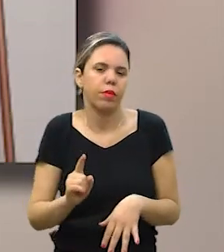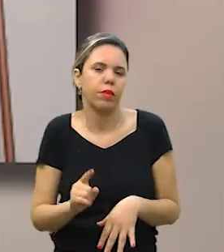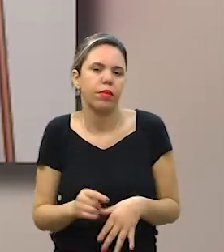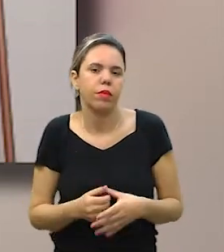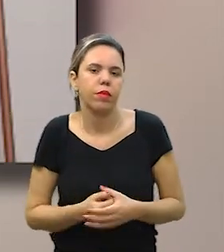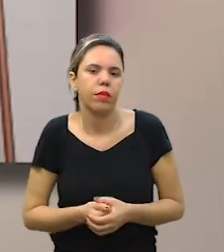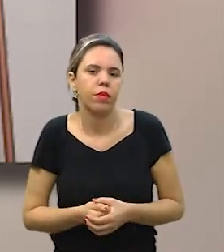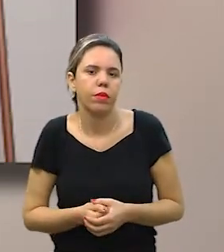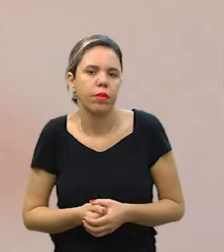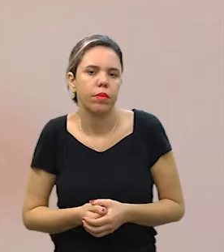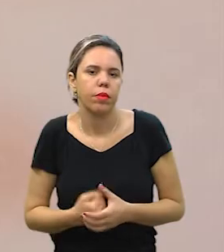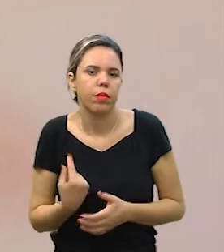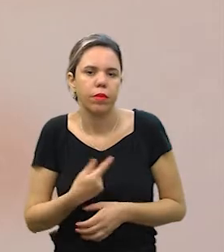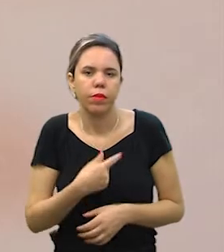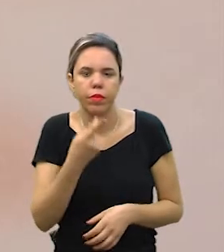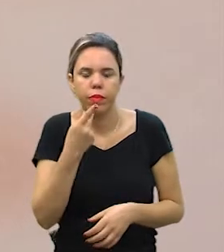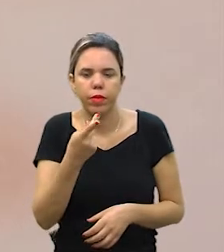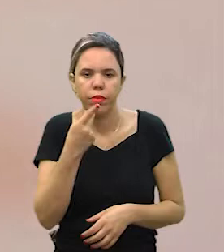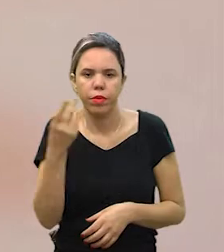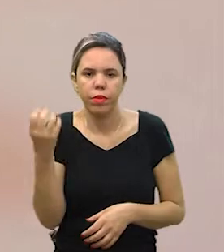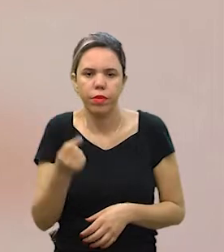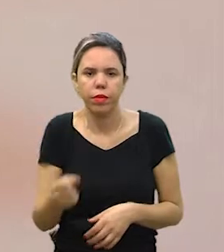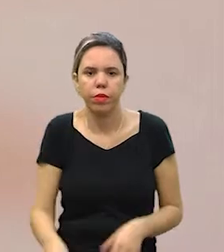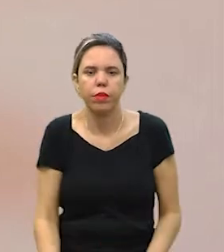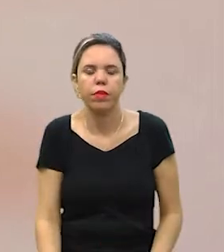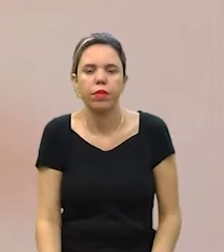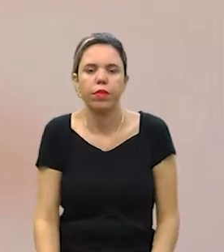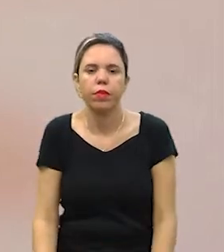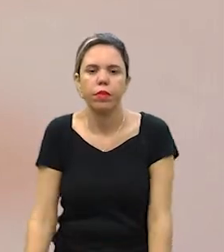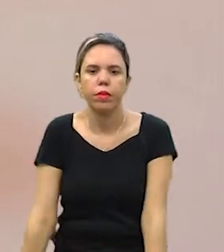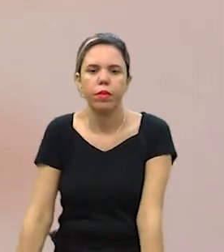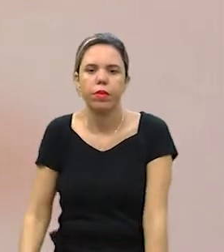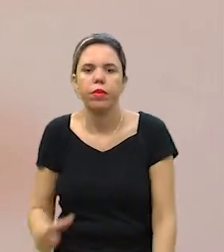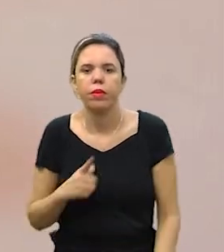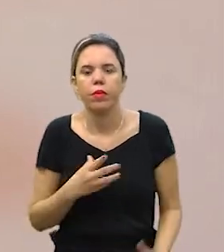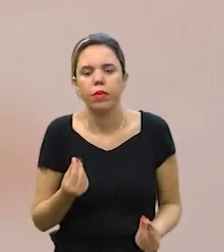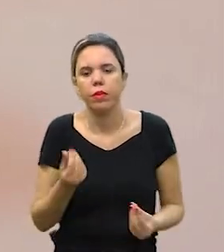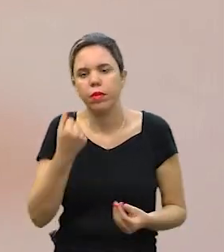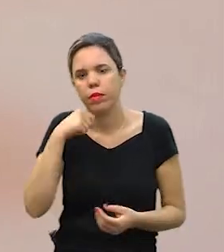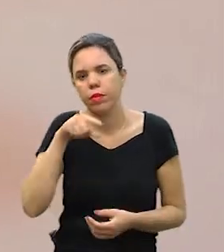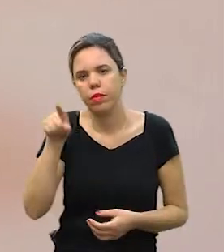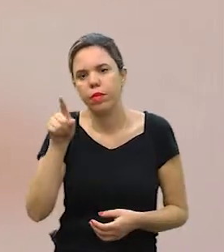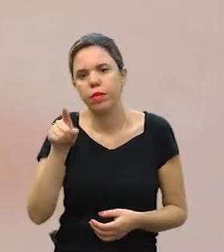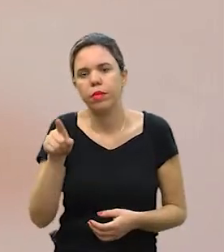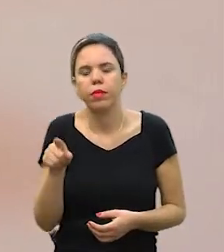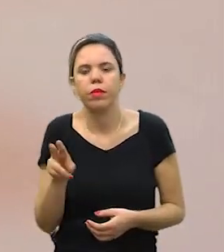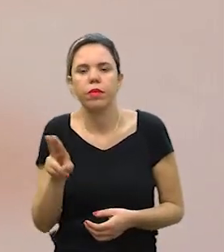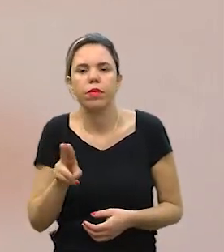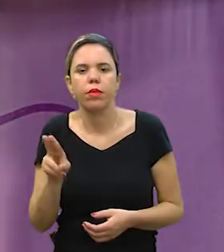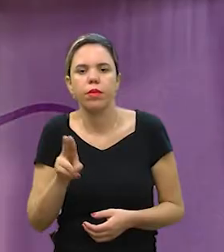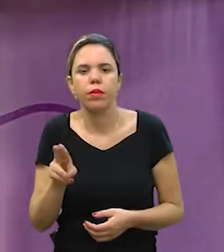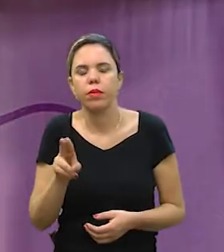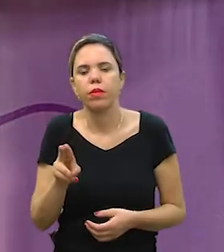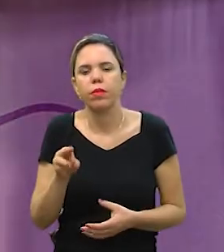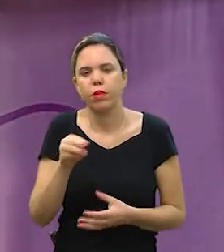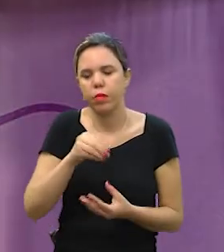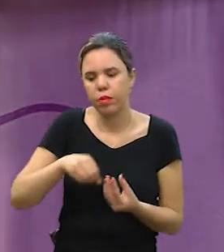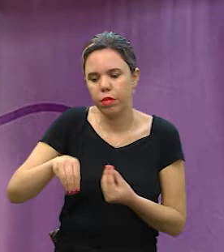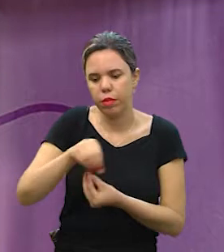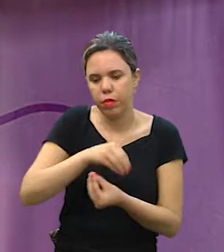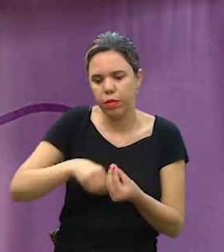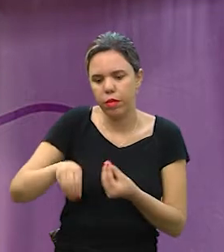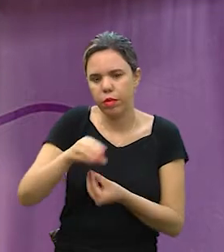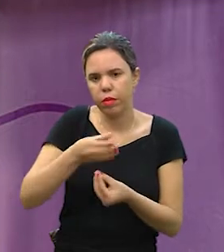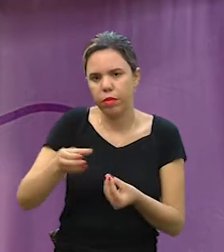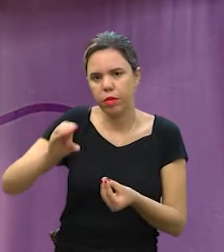livre demanda. A gente está falando aí de leite. Tem muita mamãe que coloca os engrossantes